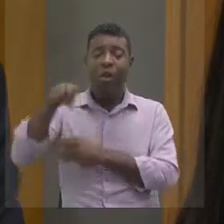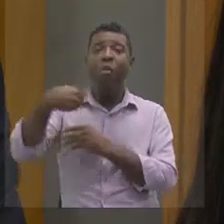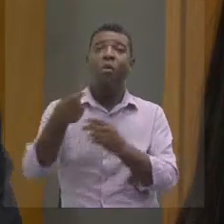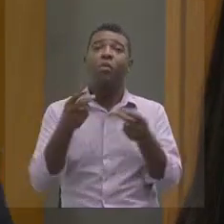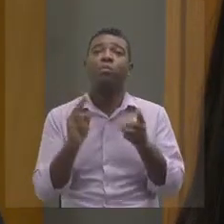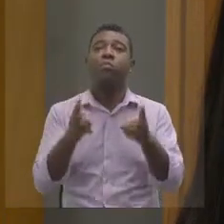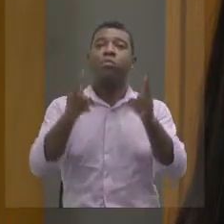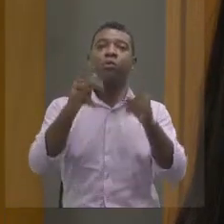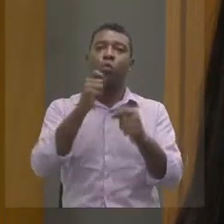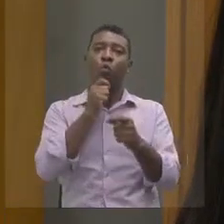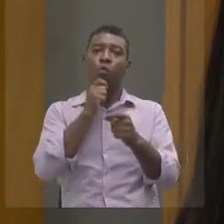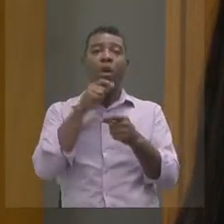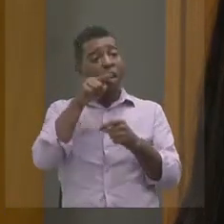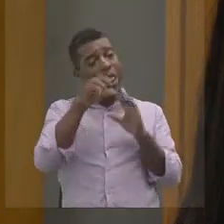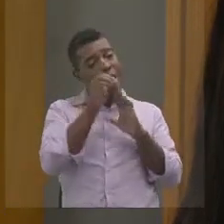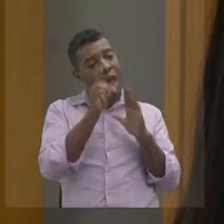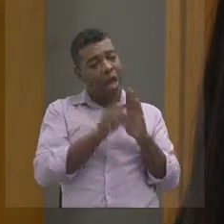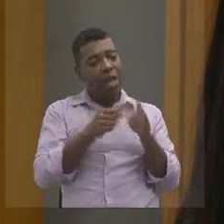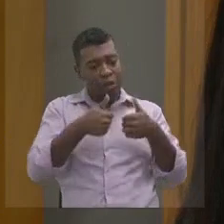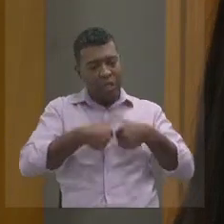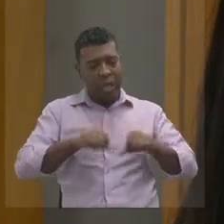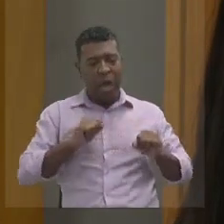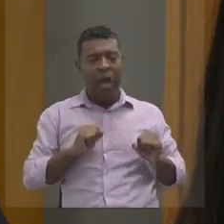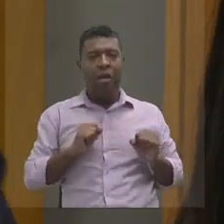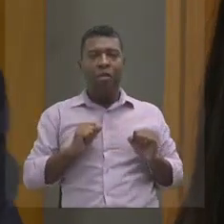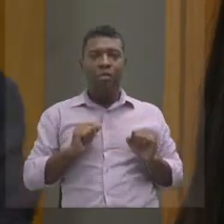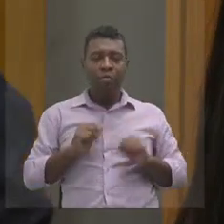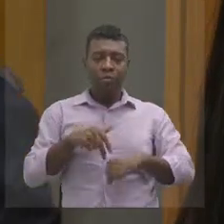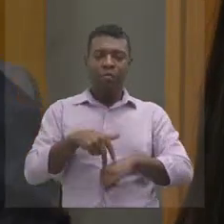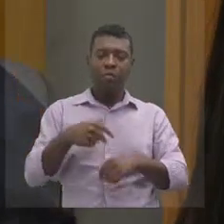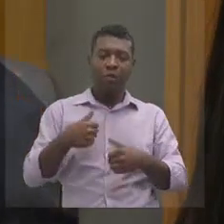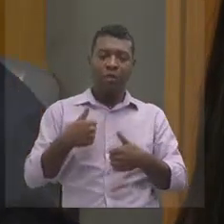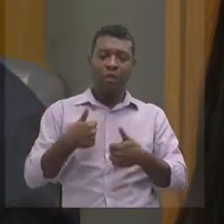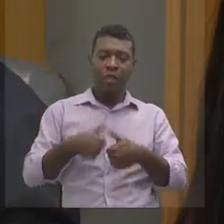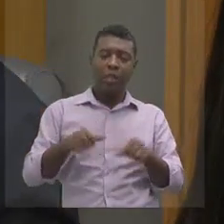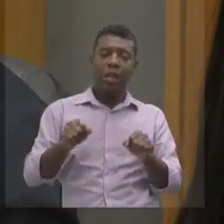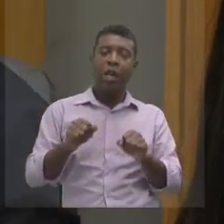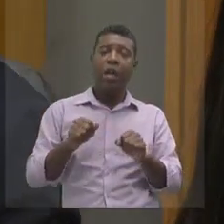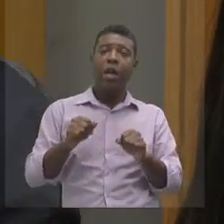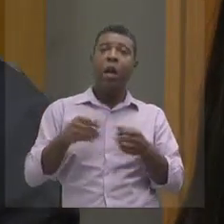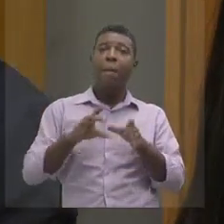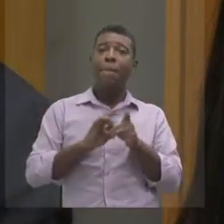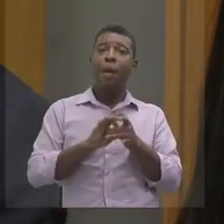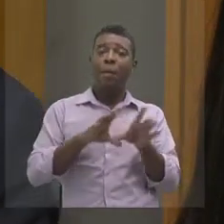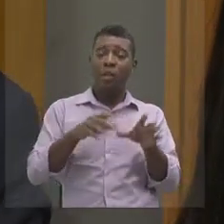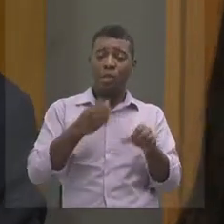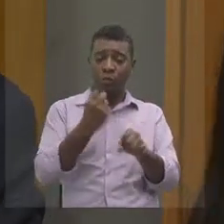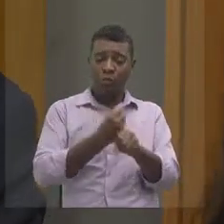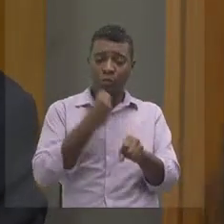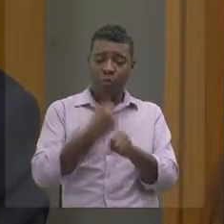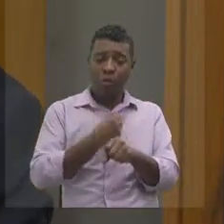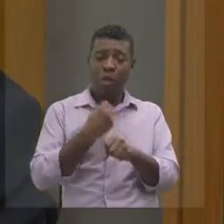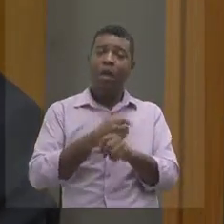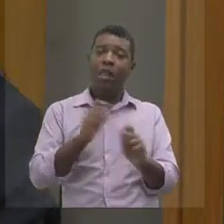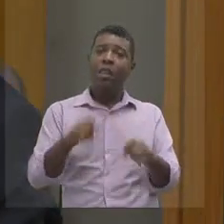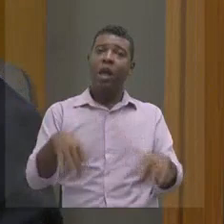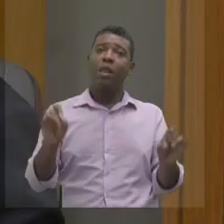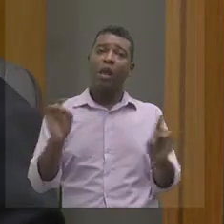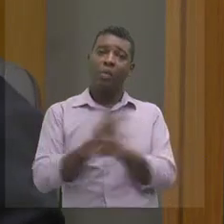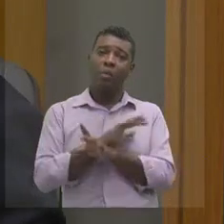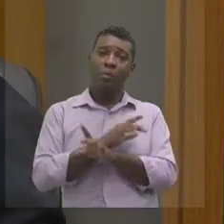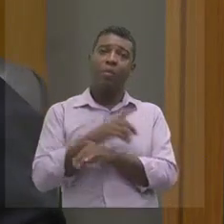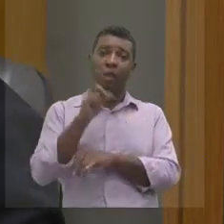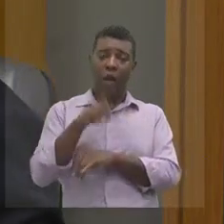esse decreto tá lá em Ação permitindo que aquela região possa ter uma obra concluída Então são